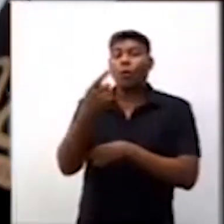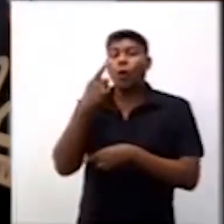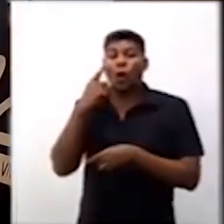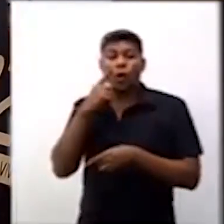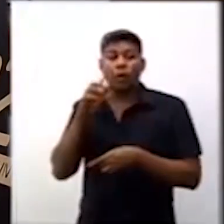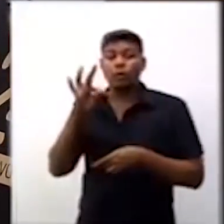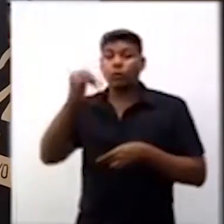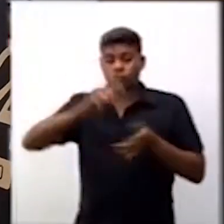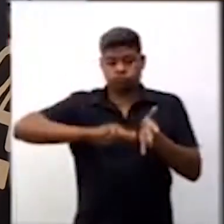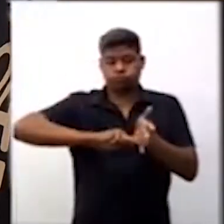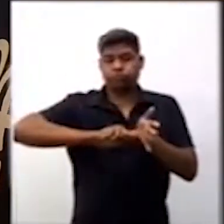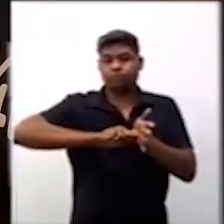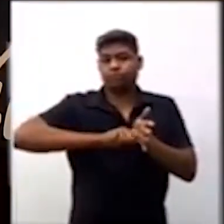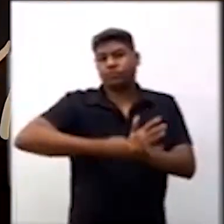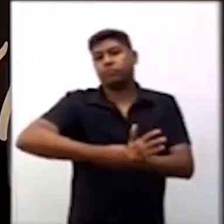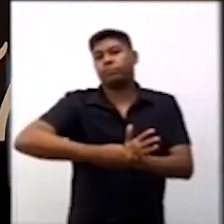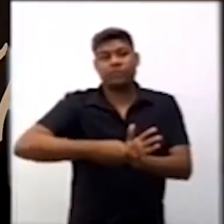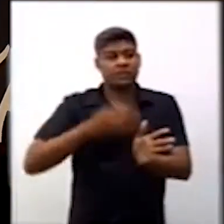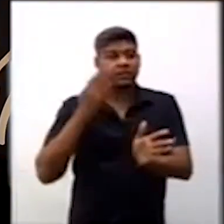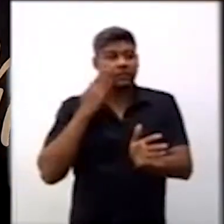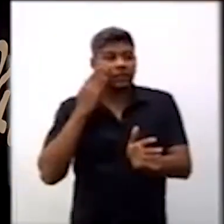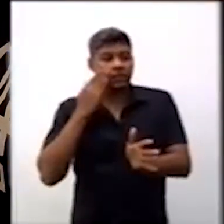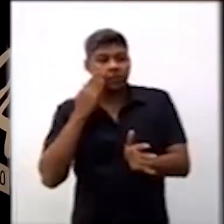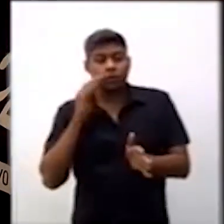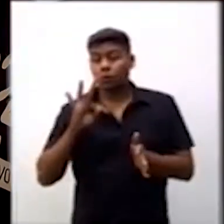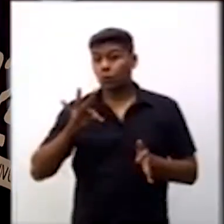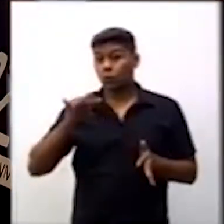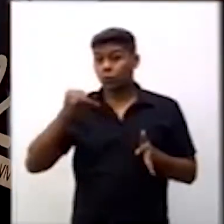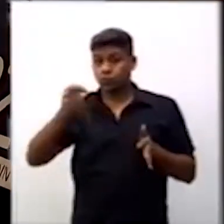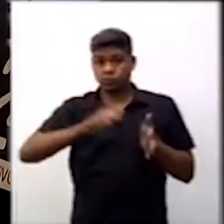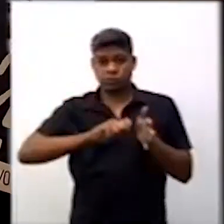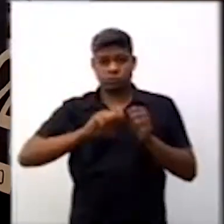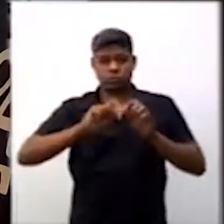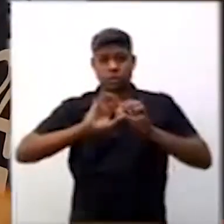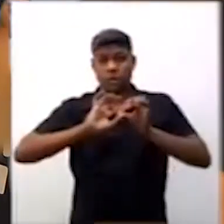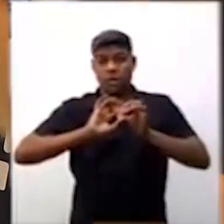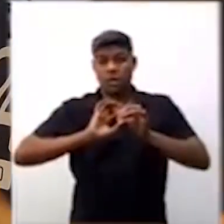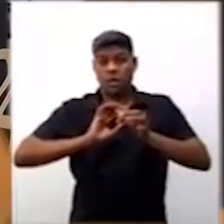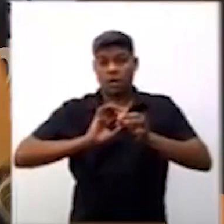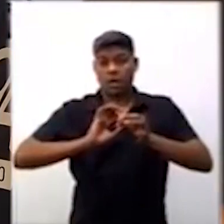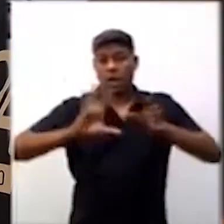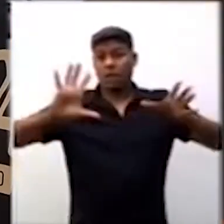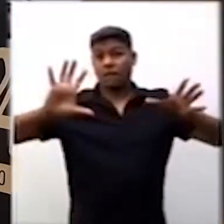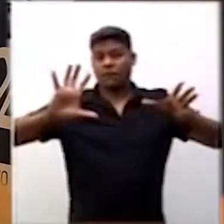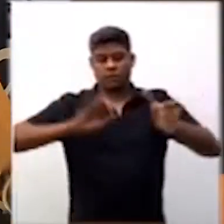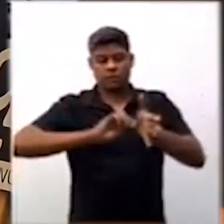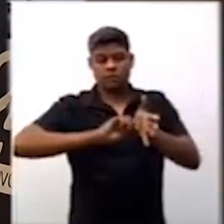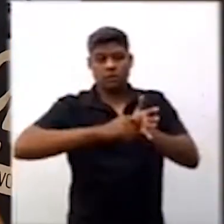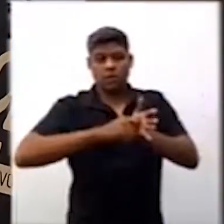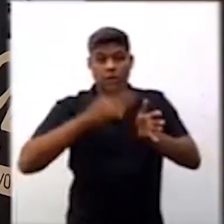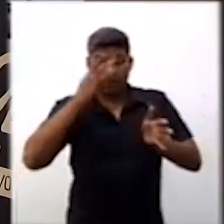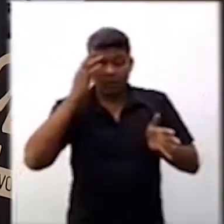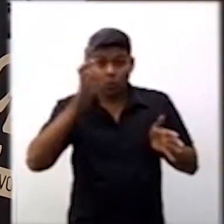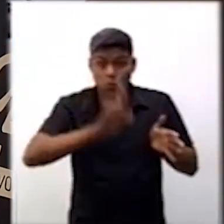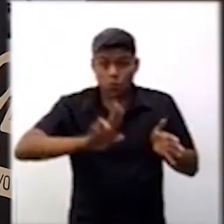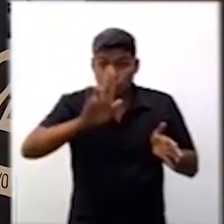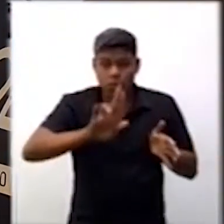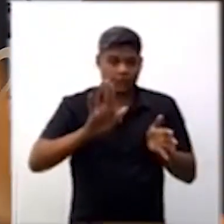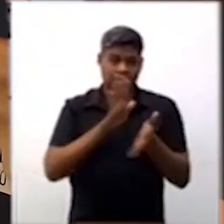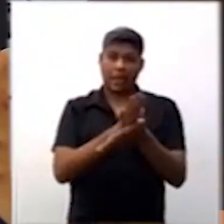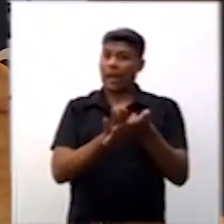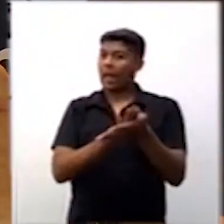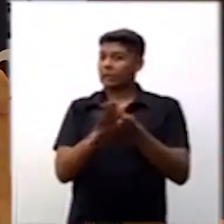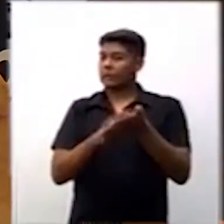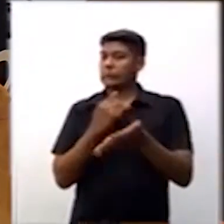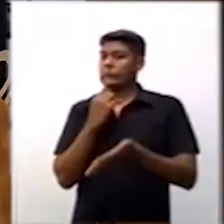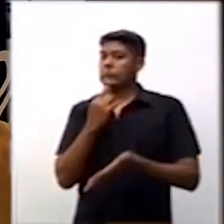tudo desligado. Então aqui as chaves estão todas abertas, então ninguém ainda está funcionando. E